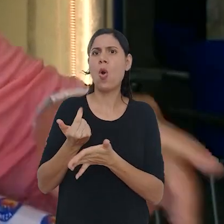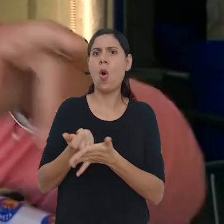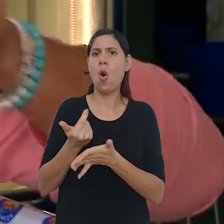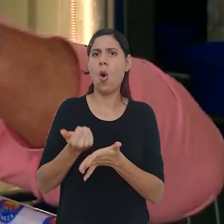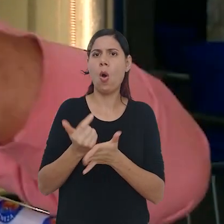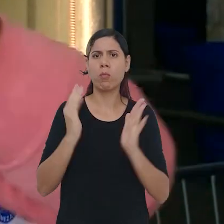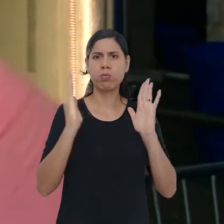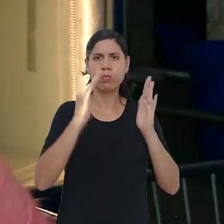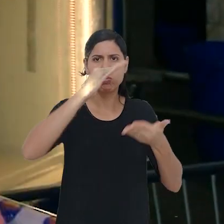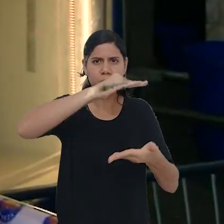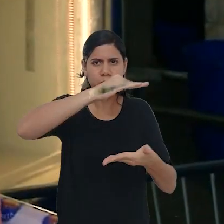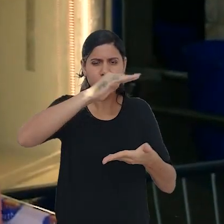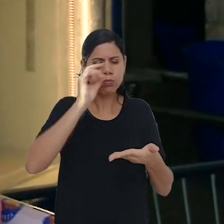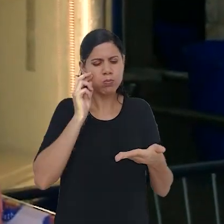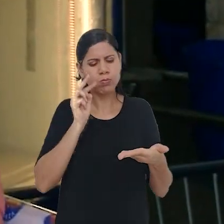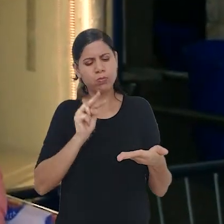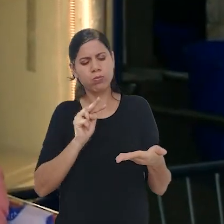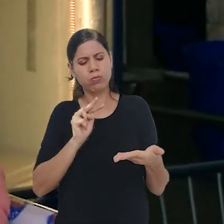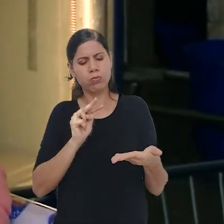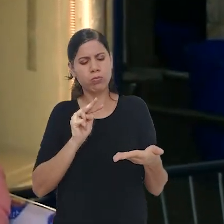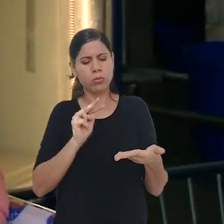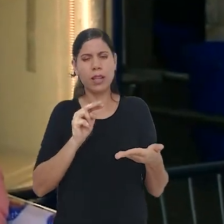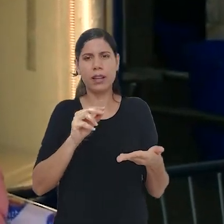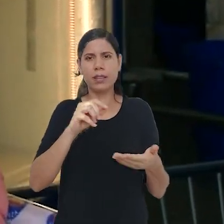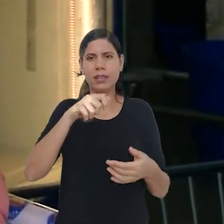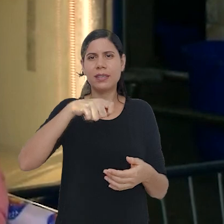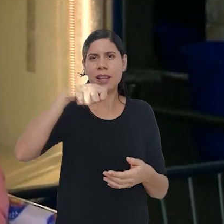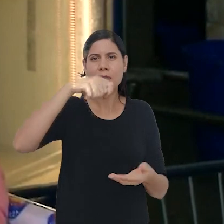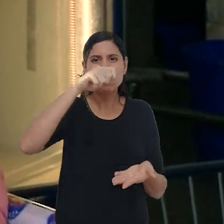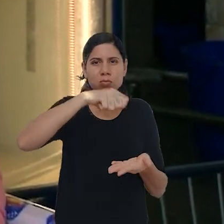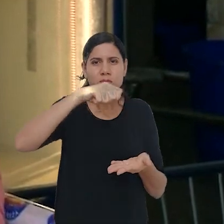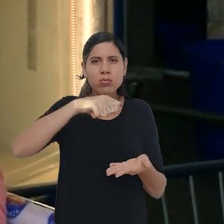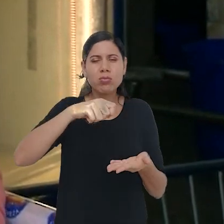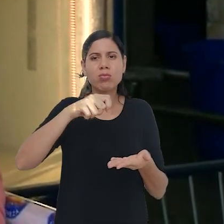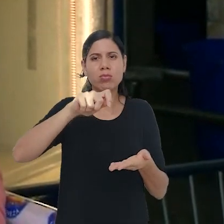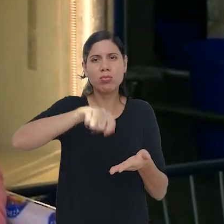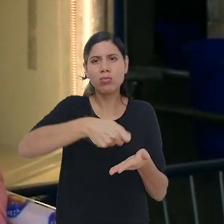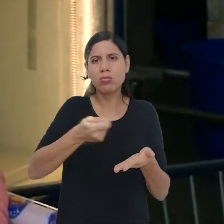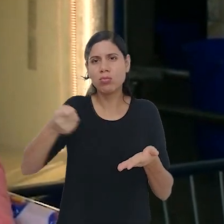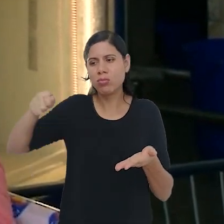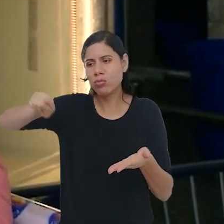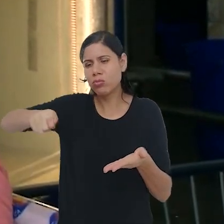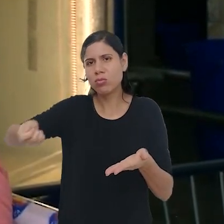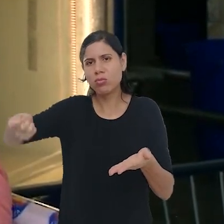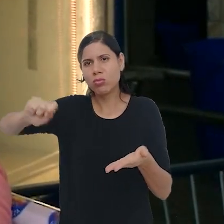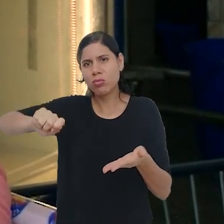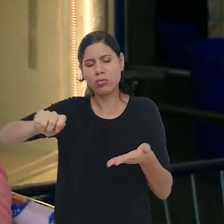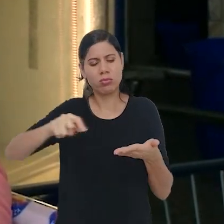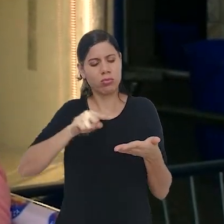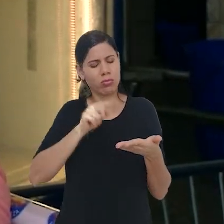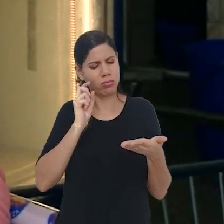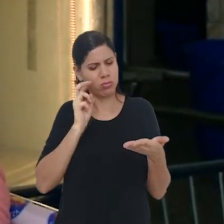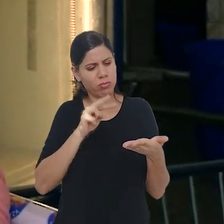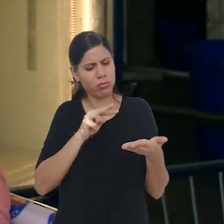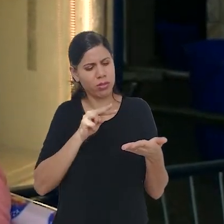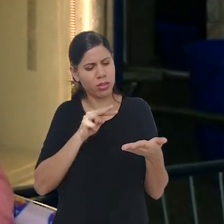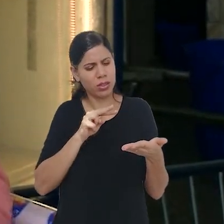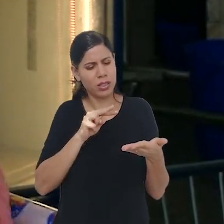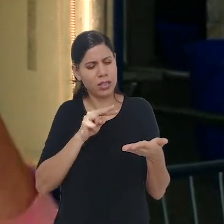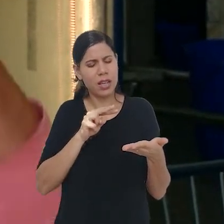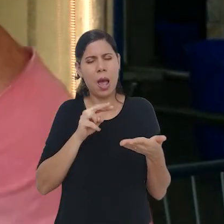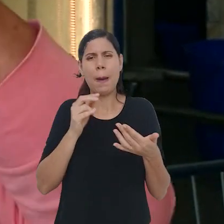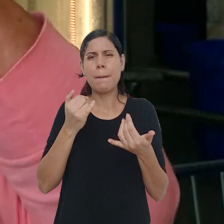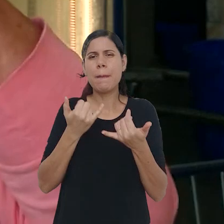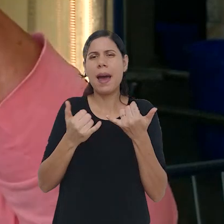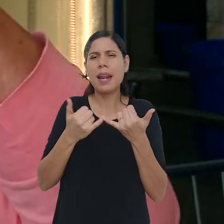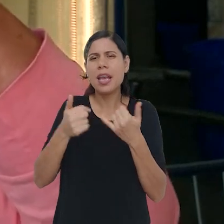sempre compro só a embalagem que é, como chama, no saquinho, para colocar no vidro. Aí